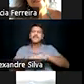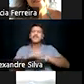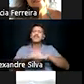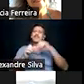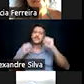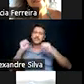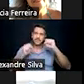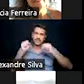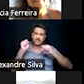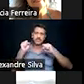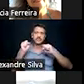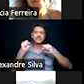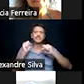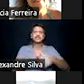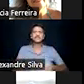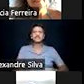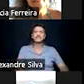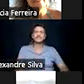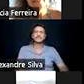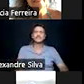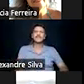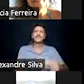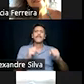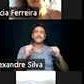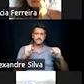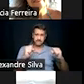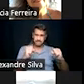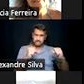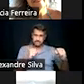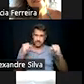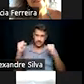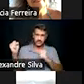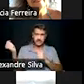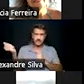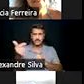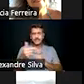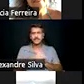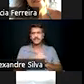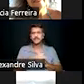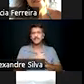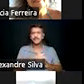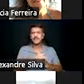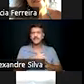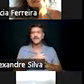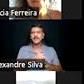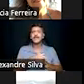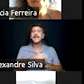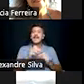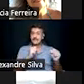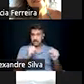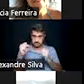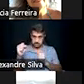tem um poder até maior que o seu para questionar isso? Ela tem um